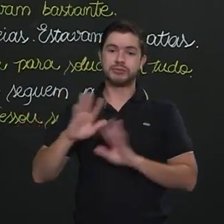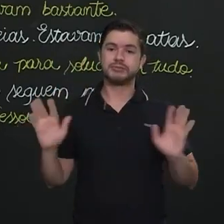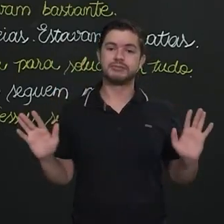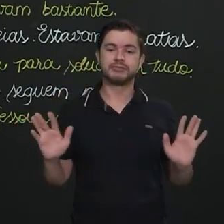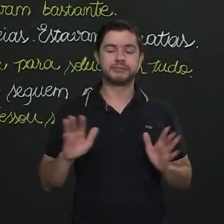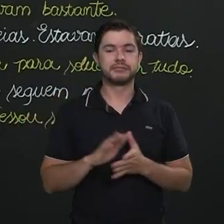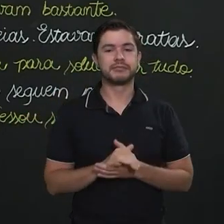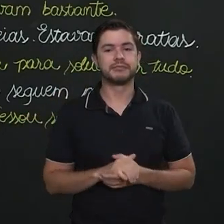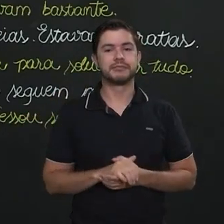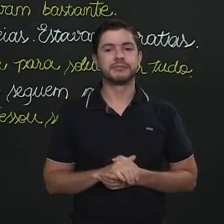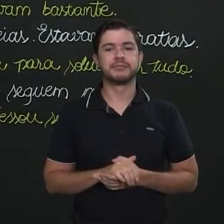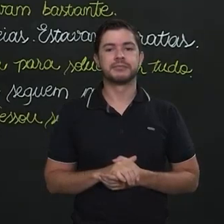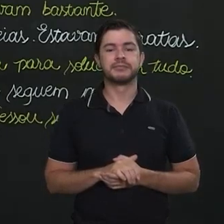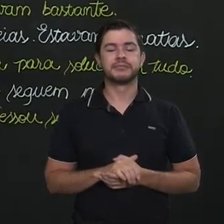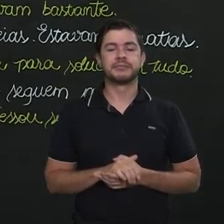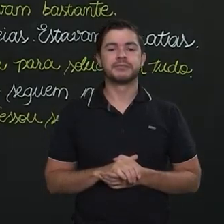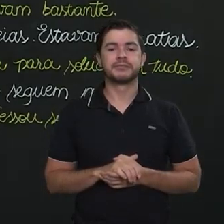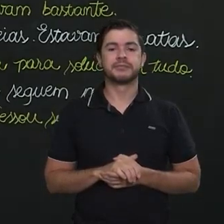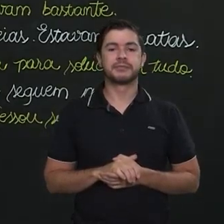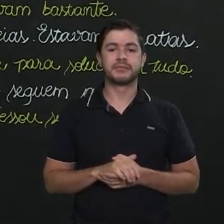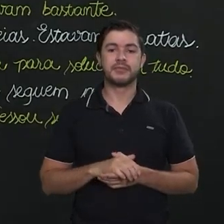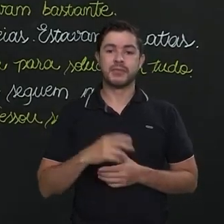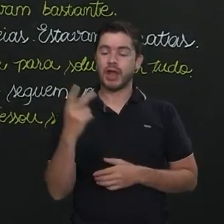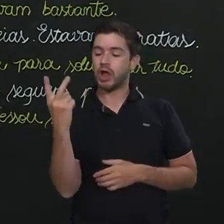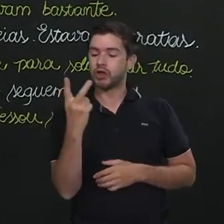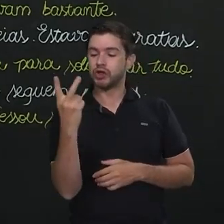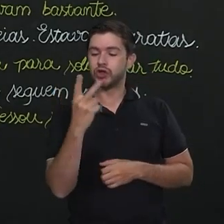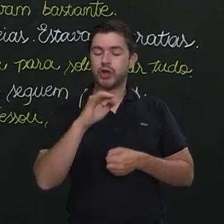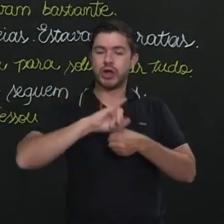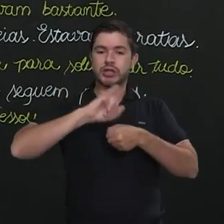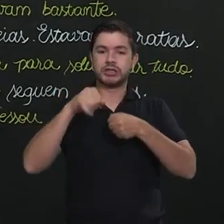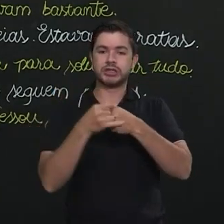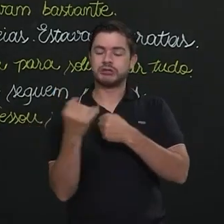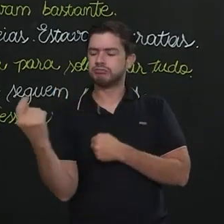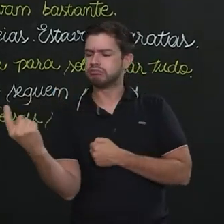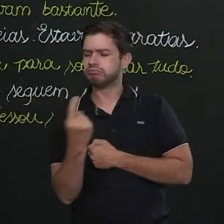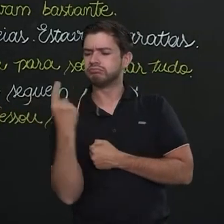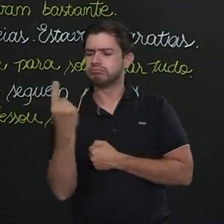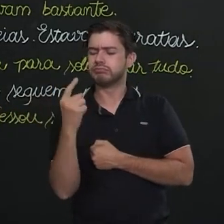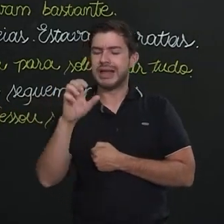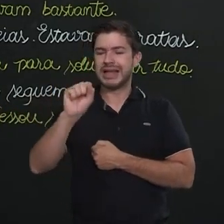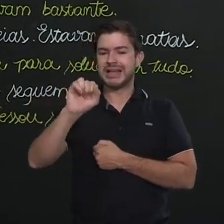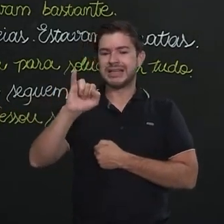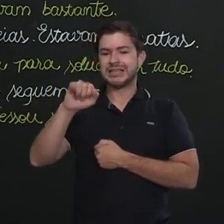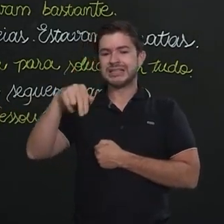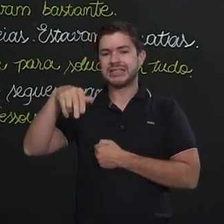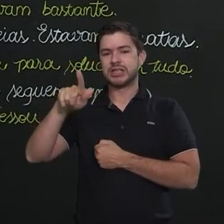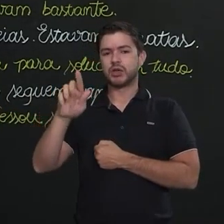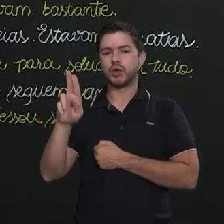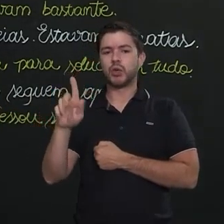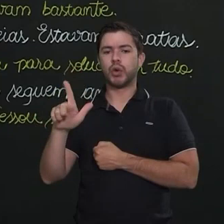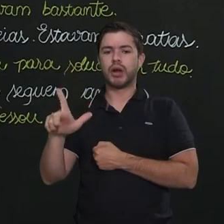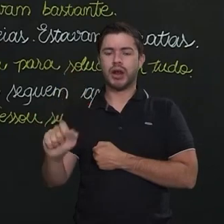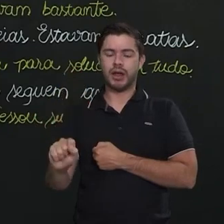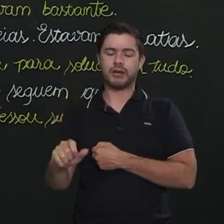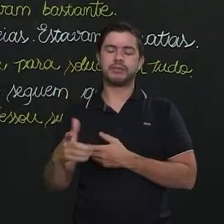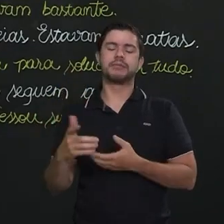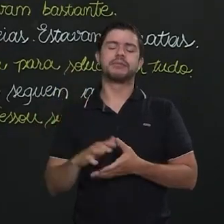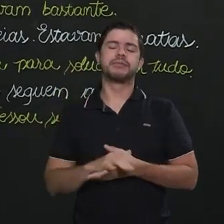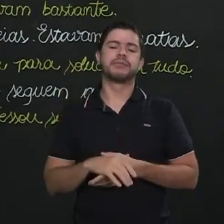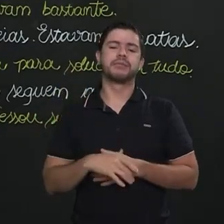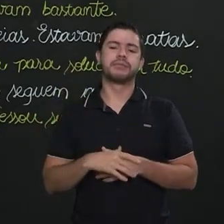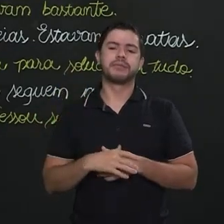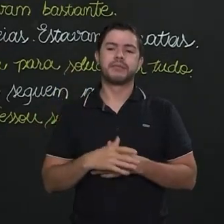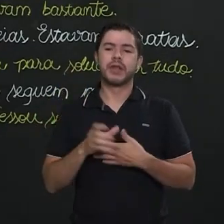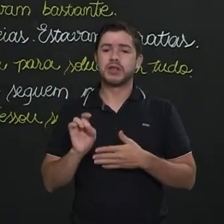substantivo mais próximo. Dois adjetivos no singular com ou sem artigo. Esse é um detalhe mínimo, ou seja, é